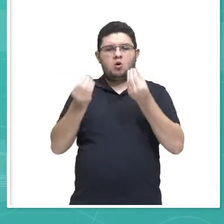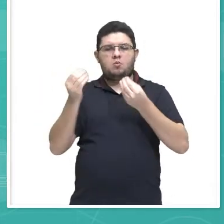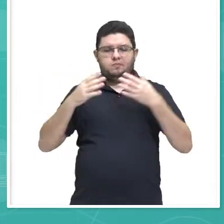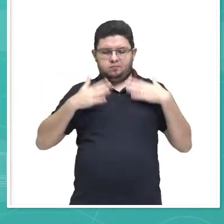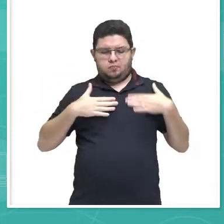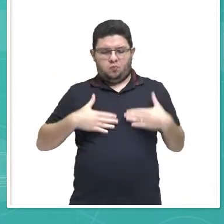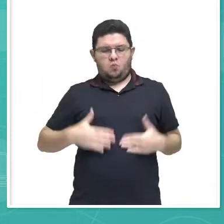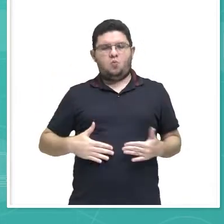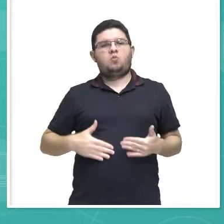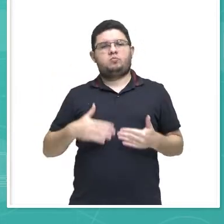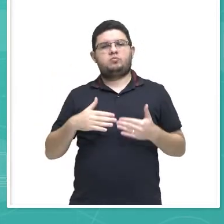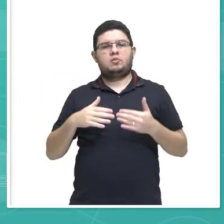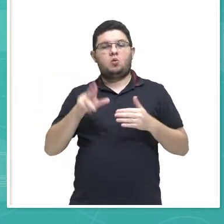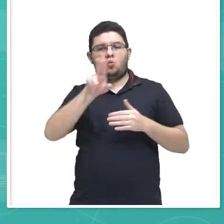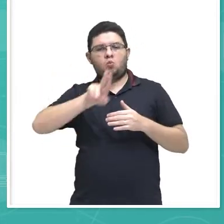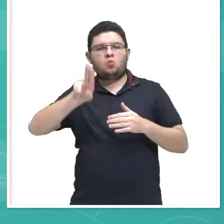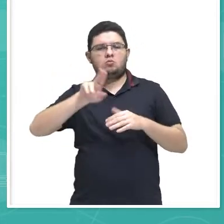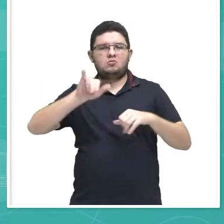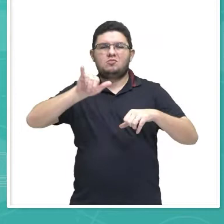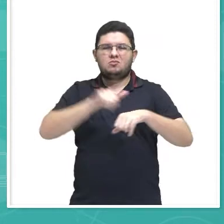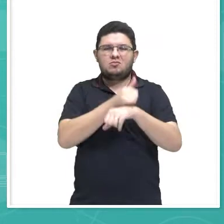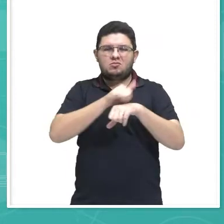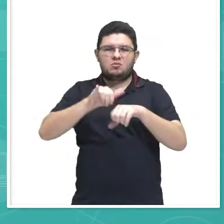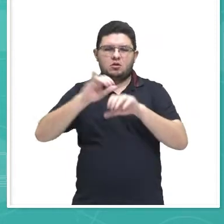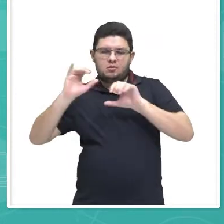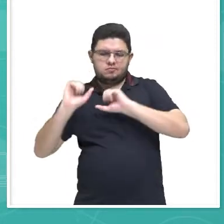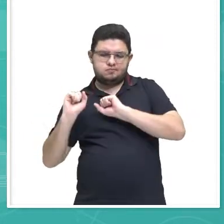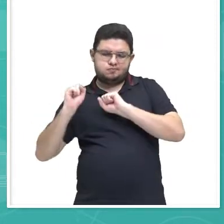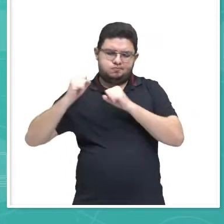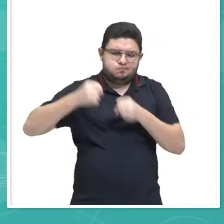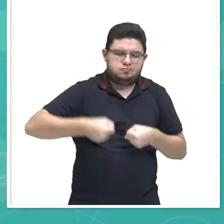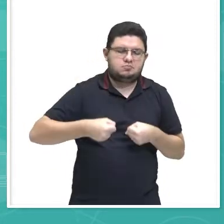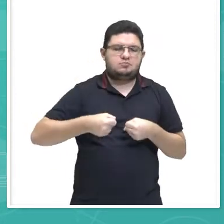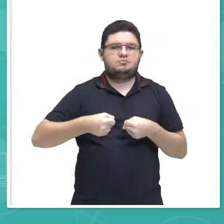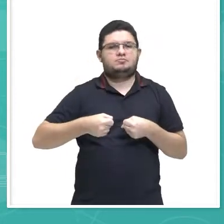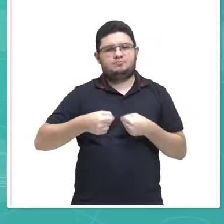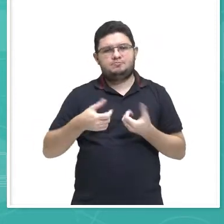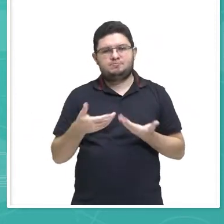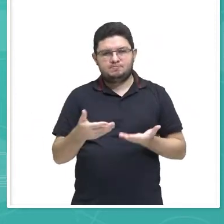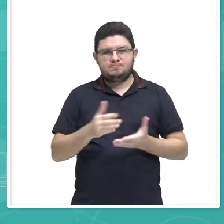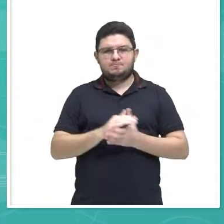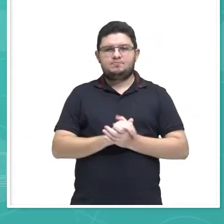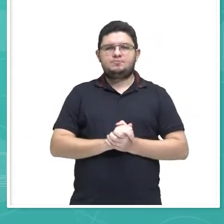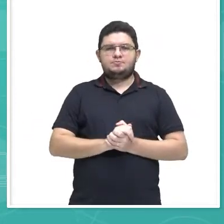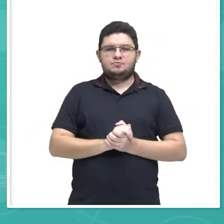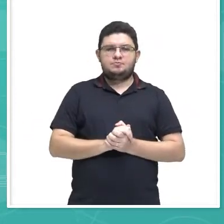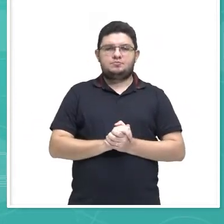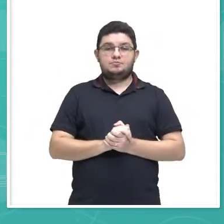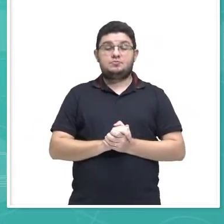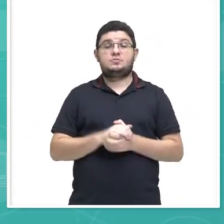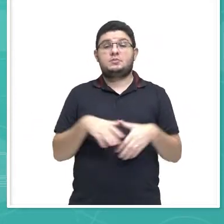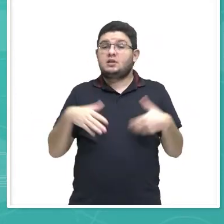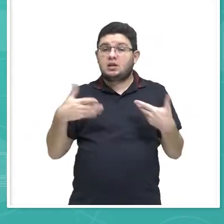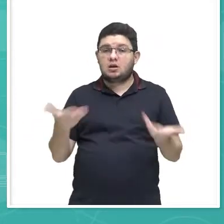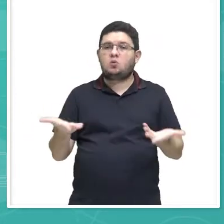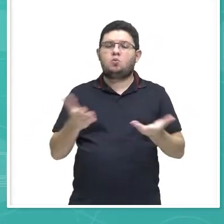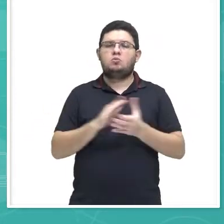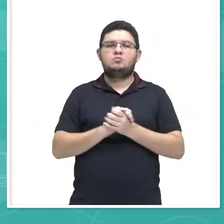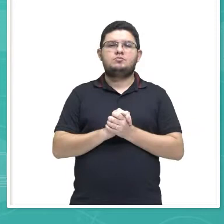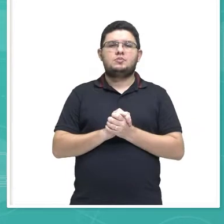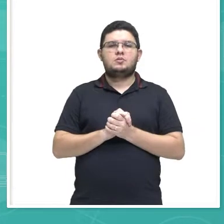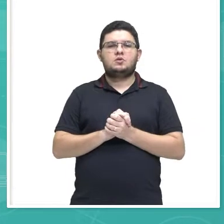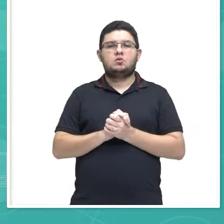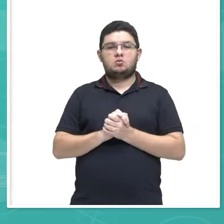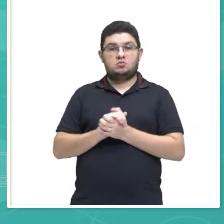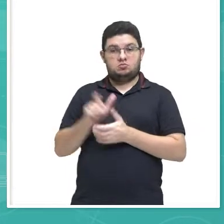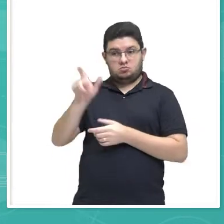se utiliza-se as técnicas corporais para poder submeter o inimigo. Então, o Jigoro Kano,